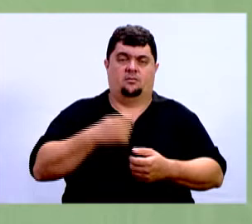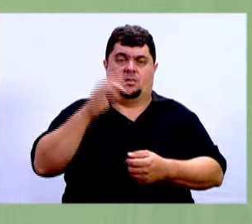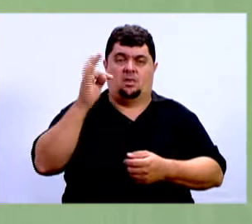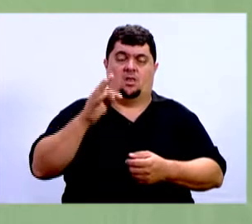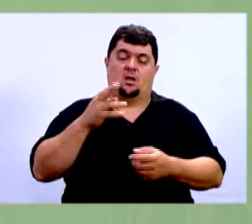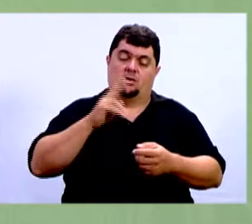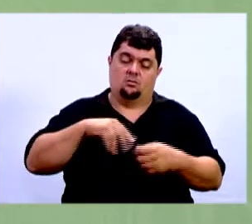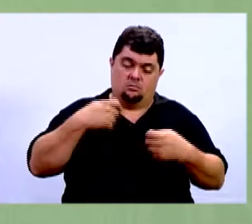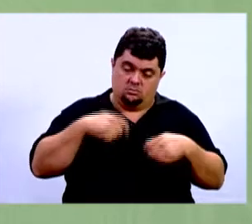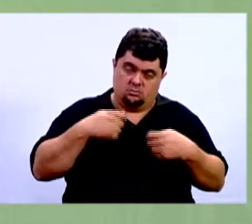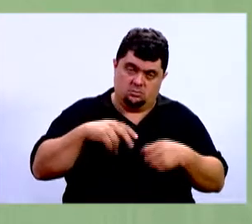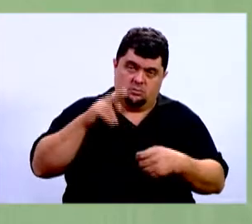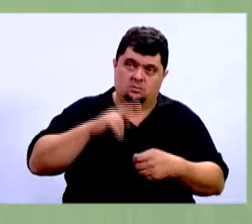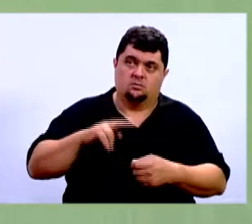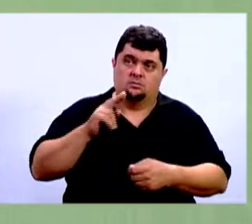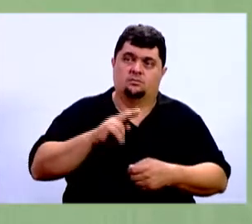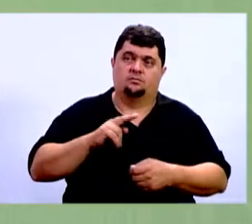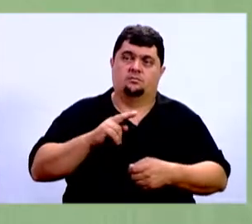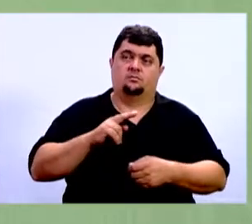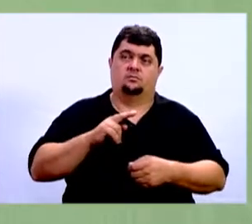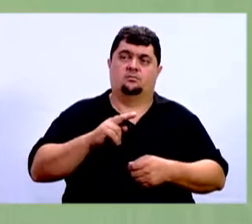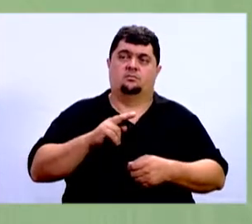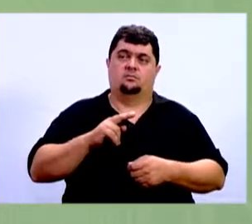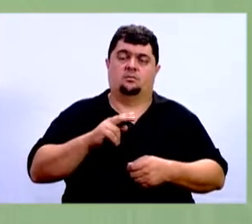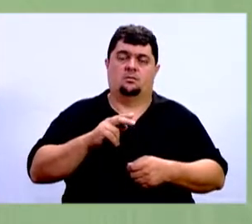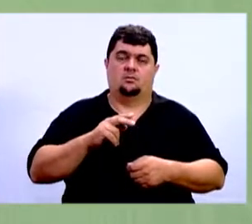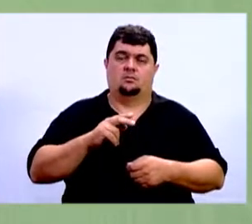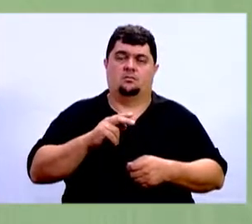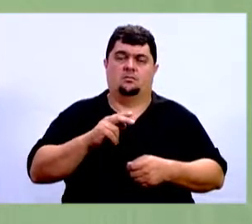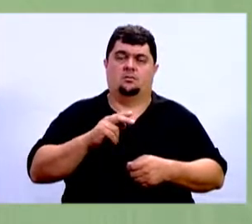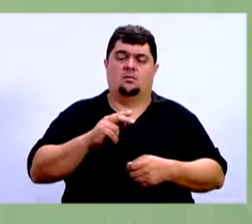que... Ela às vezes gera uma...